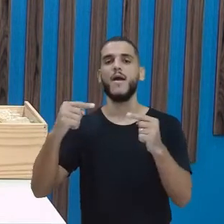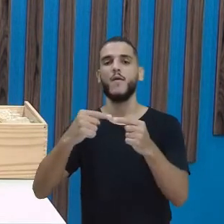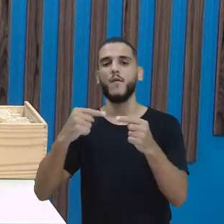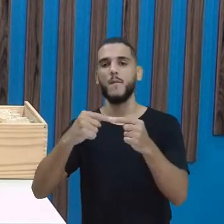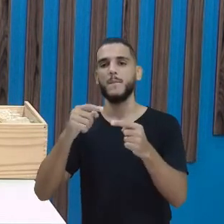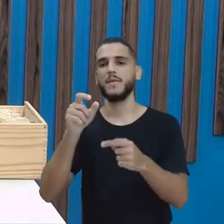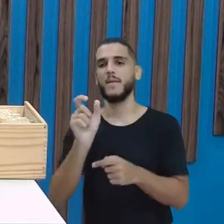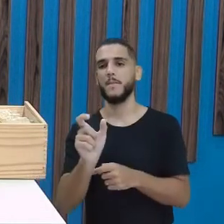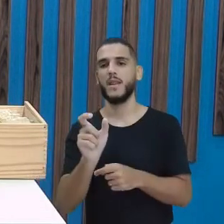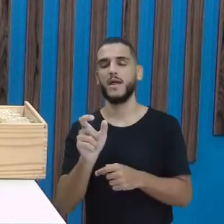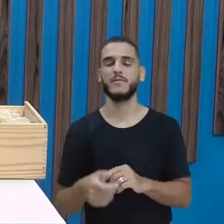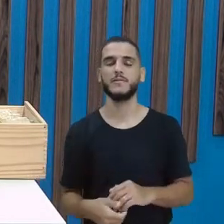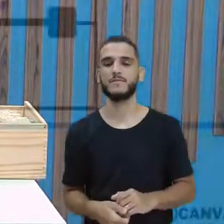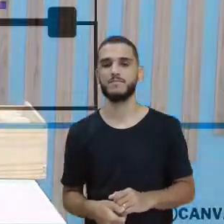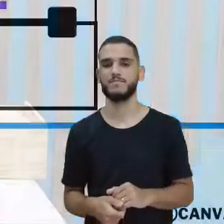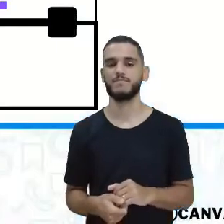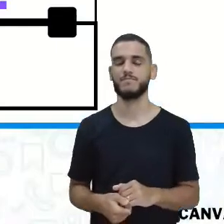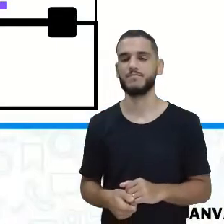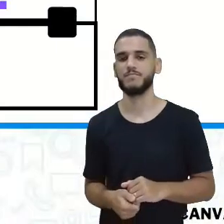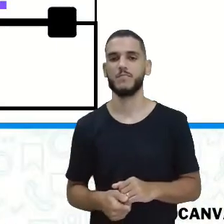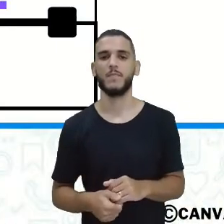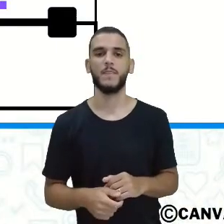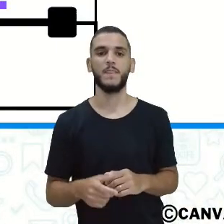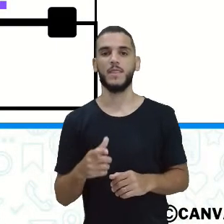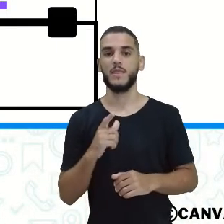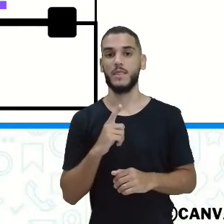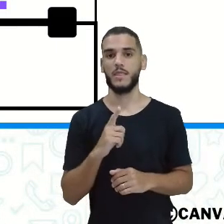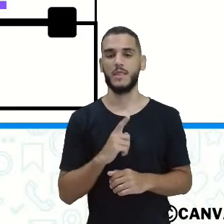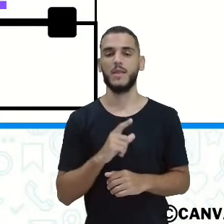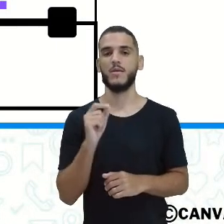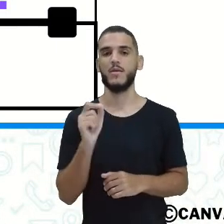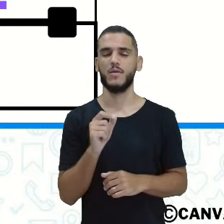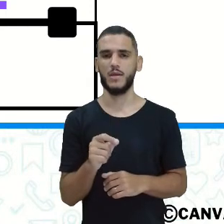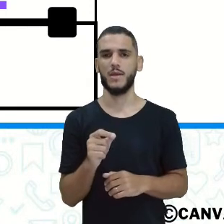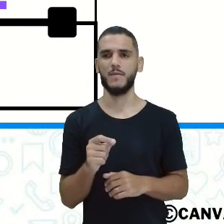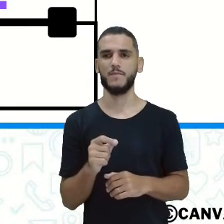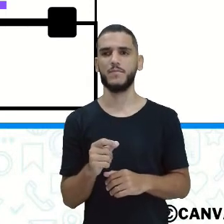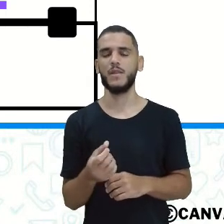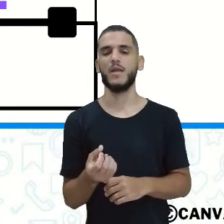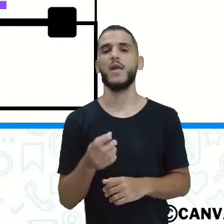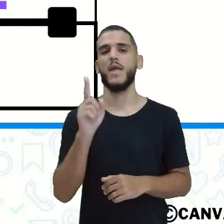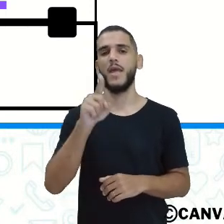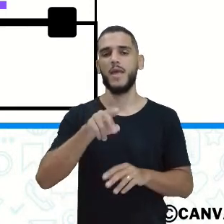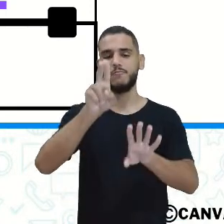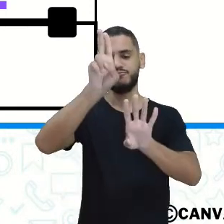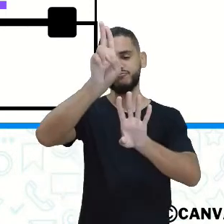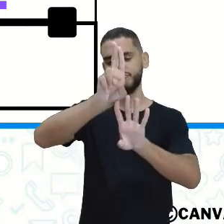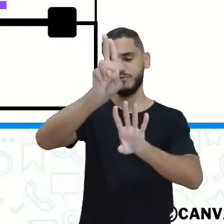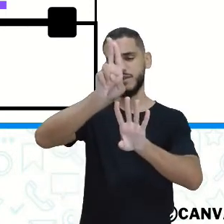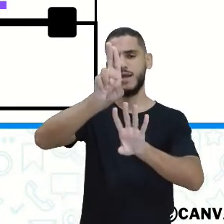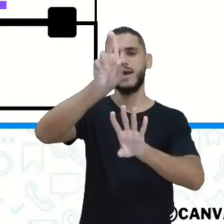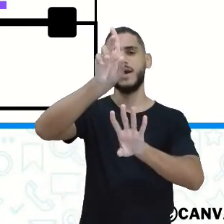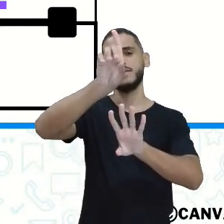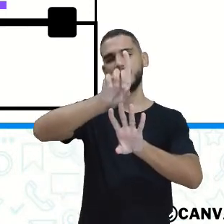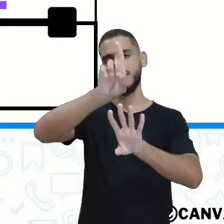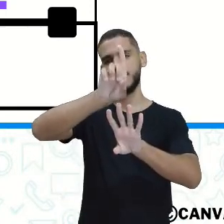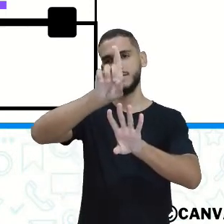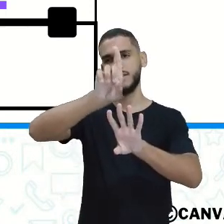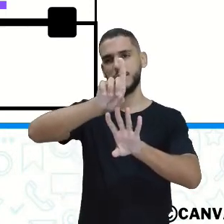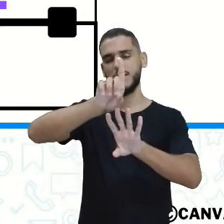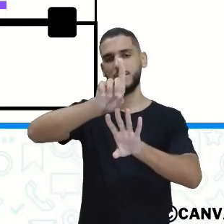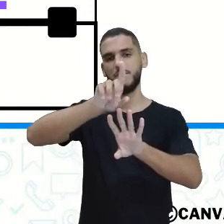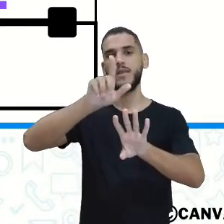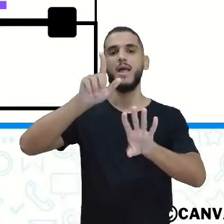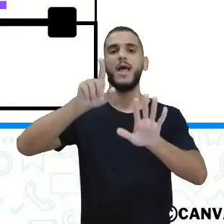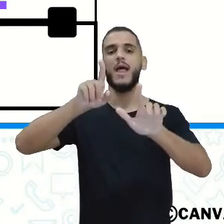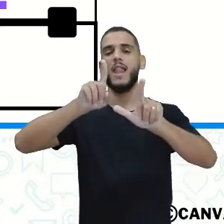aí. Nós temos aí a operação. Então, quem é unidade na unidade, a letra U